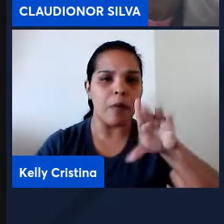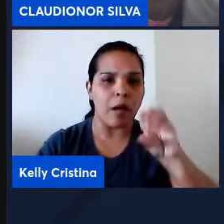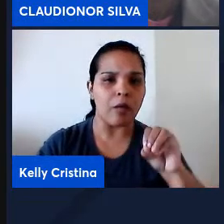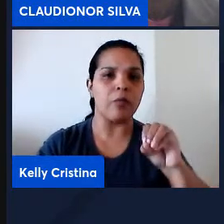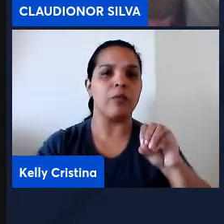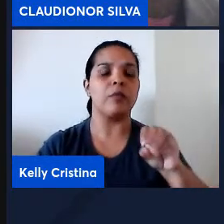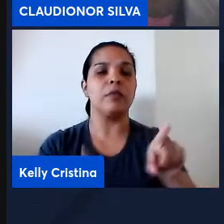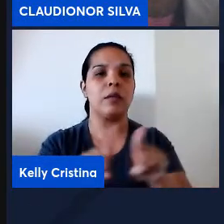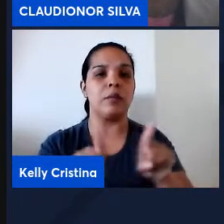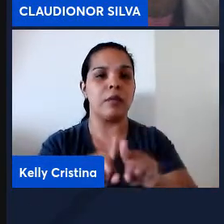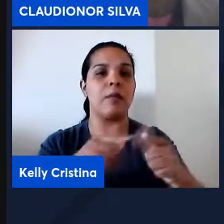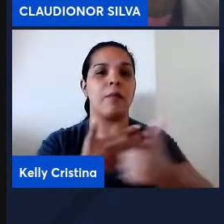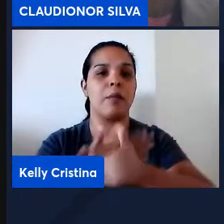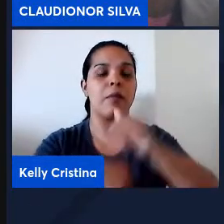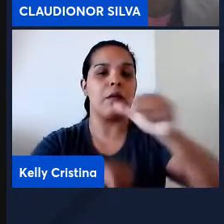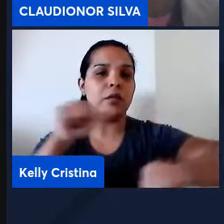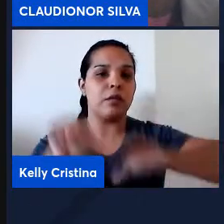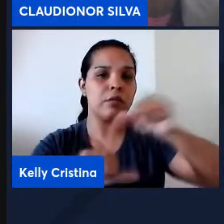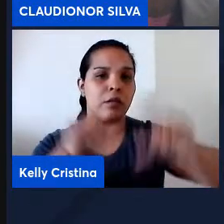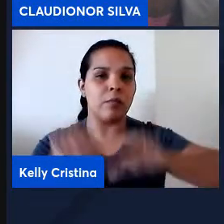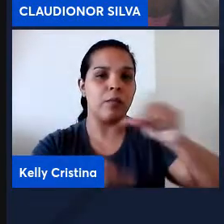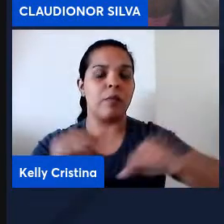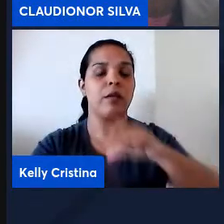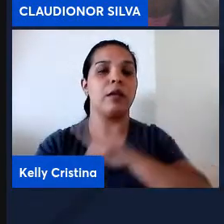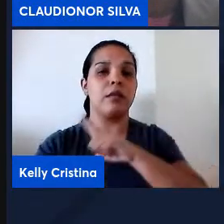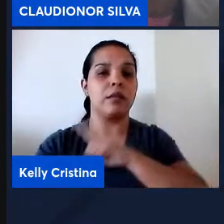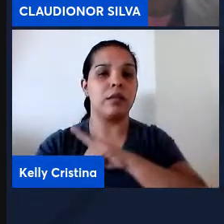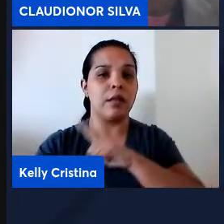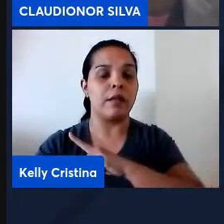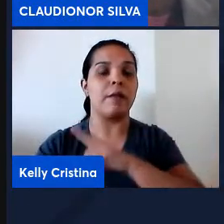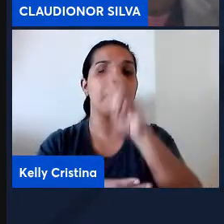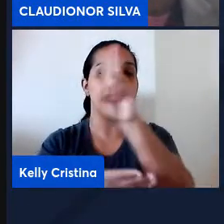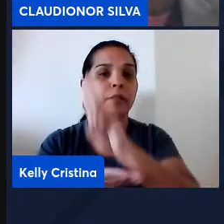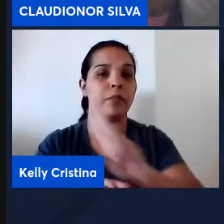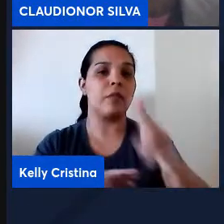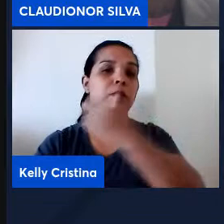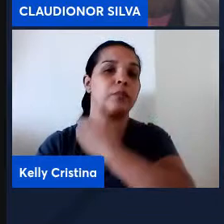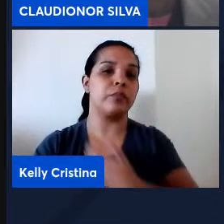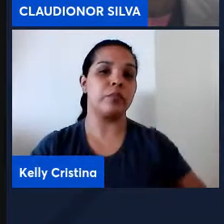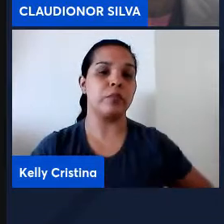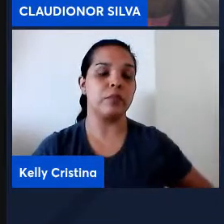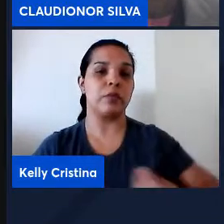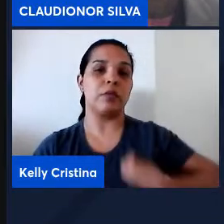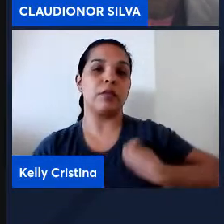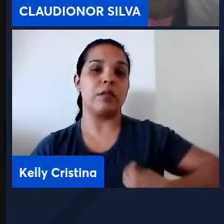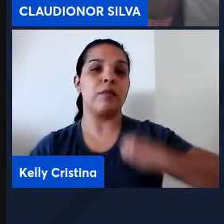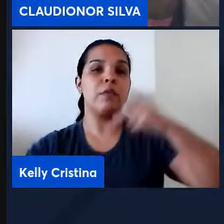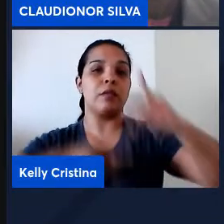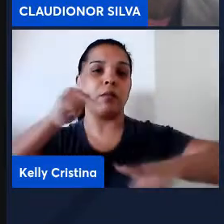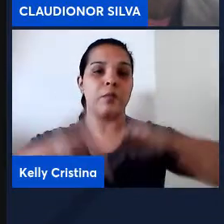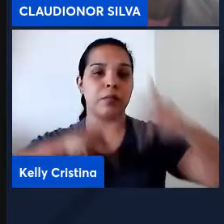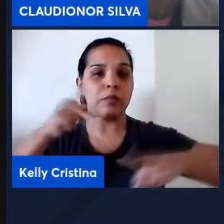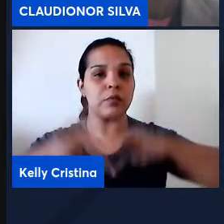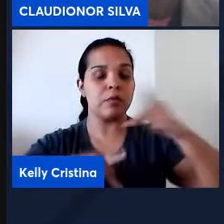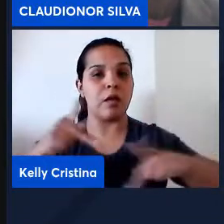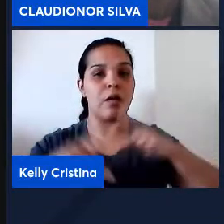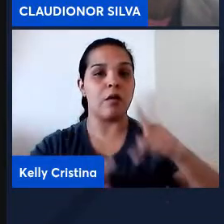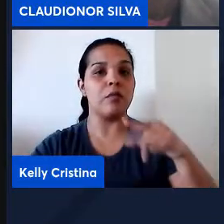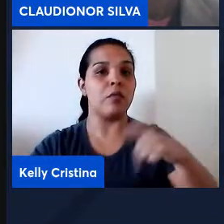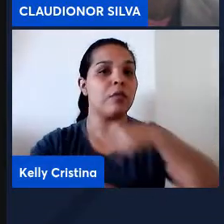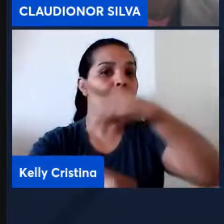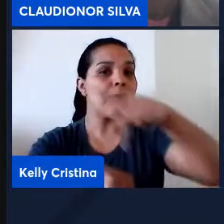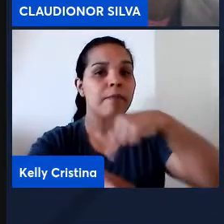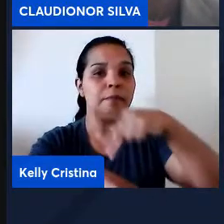transformador que tem as universidades públicas na vida da população. Não existe nação que tenha